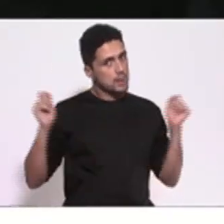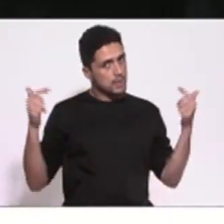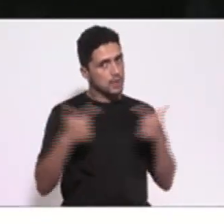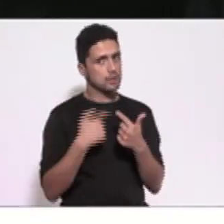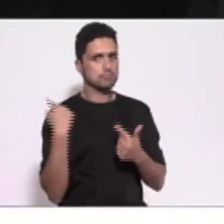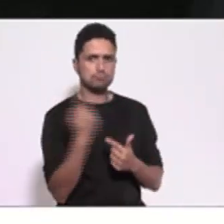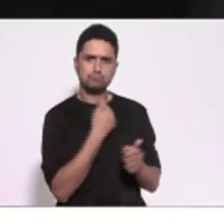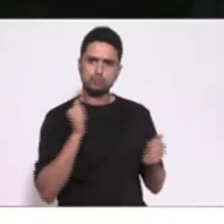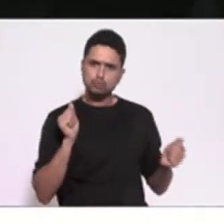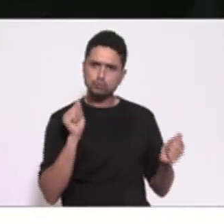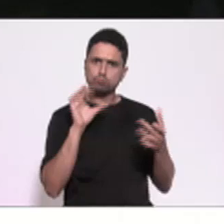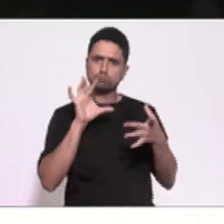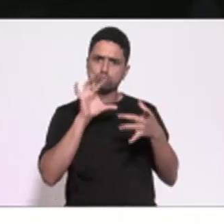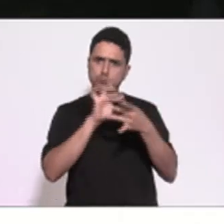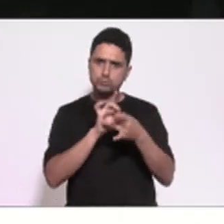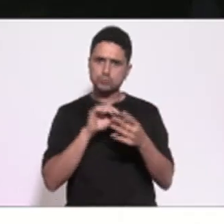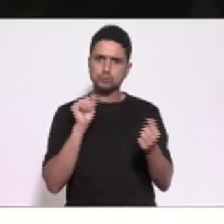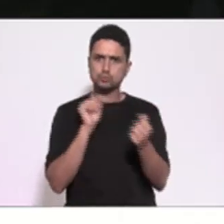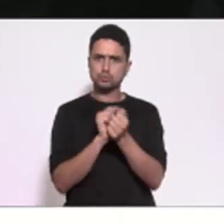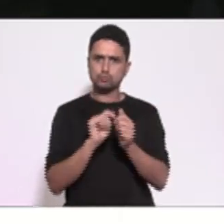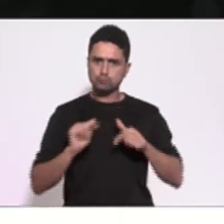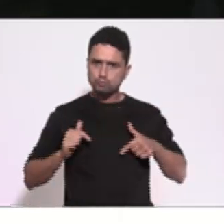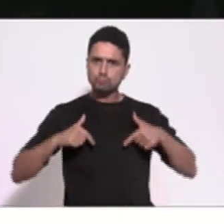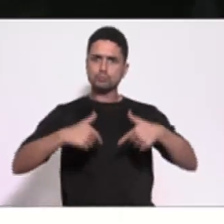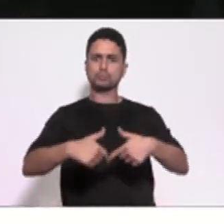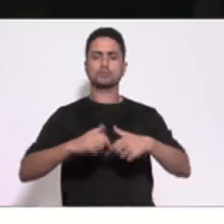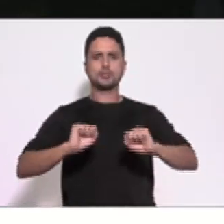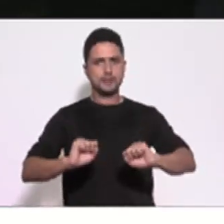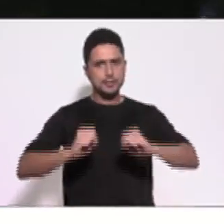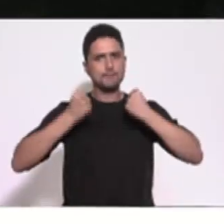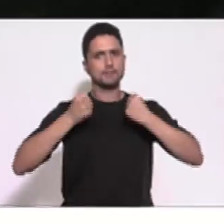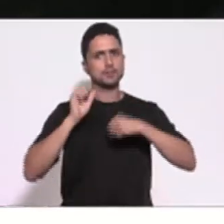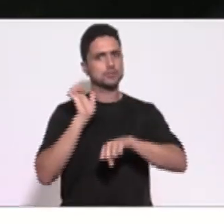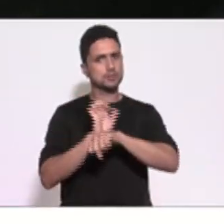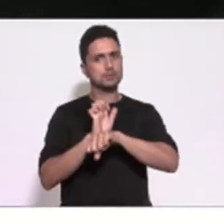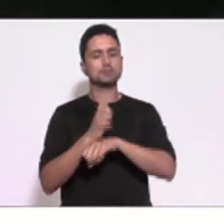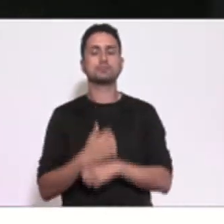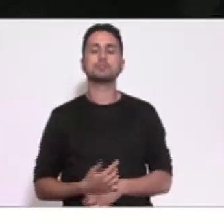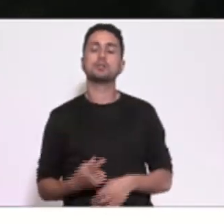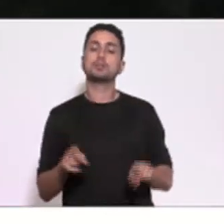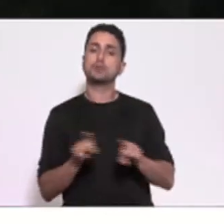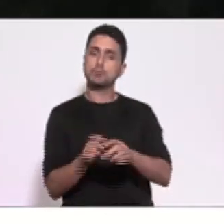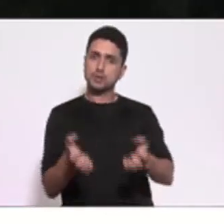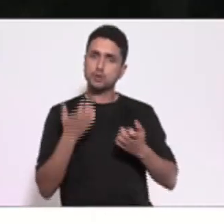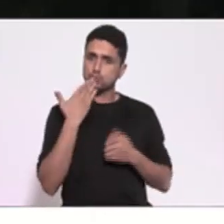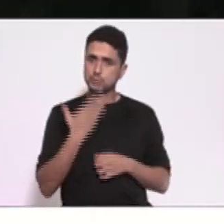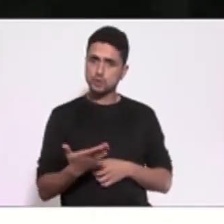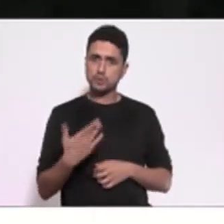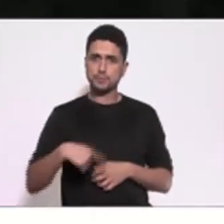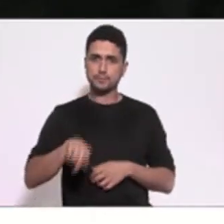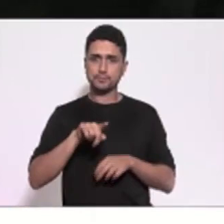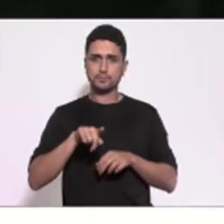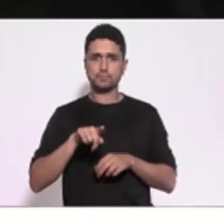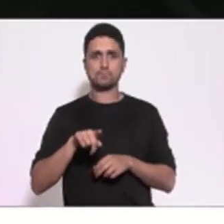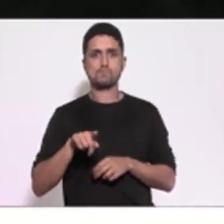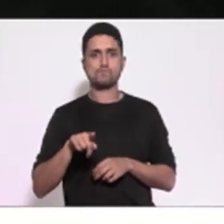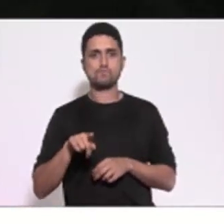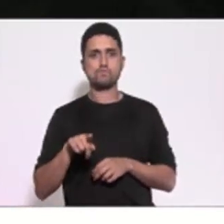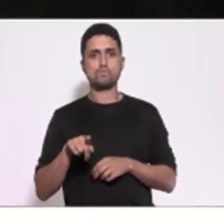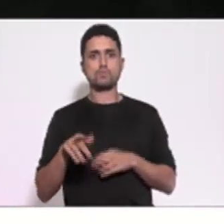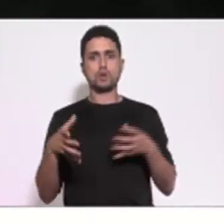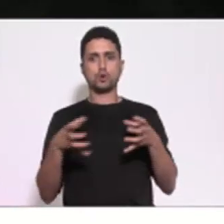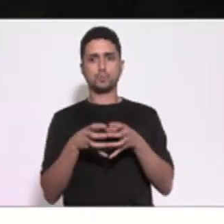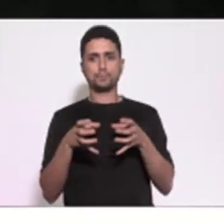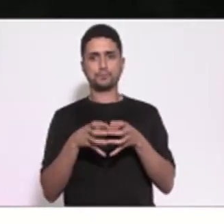também fazer a sua parte defendendo o nosso Estado. E também fica aqui, presidente, um pedido para que a bancada federal seja barrista.